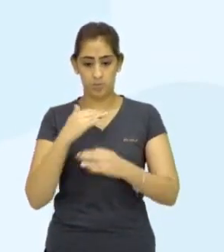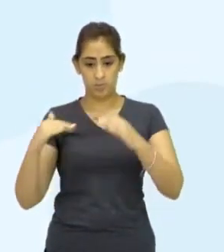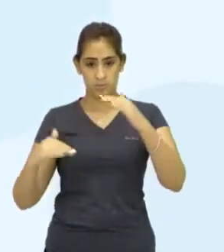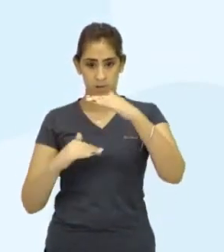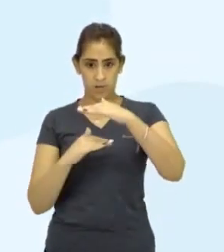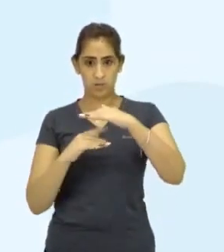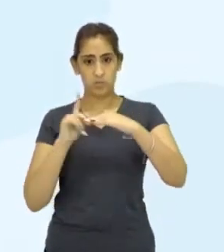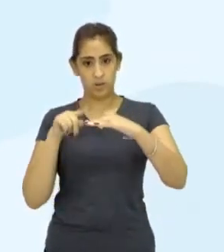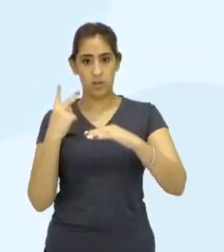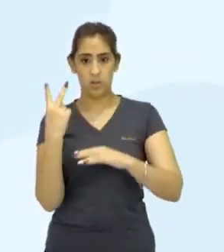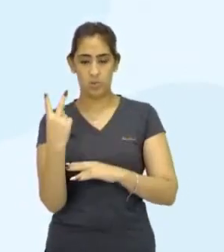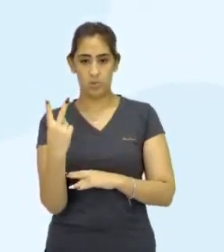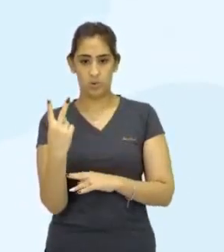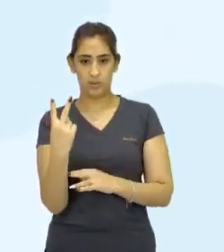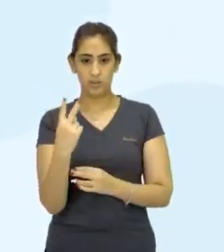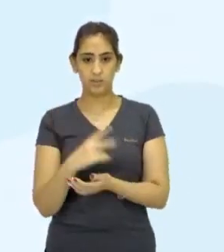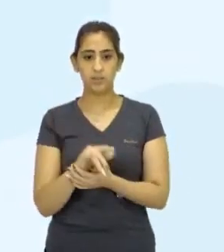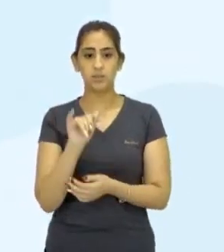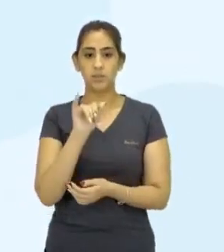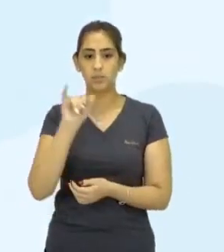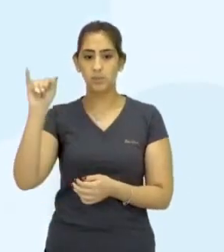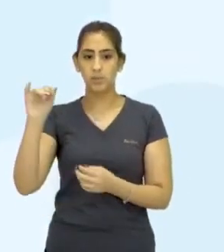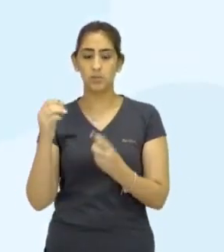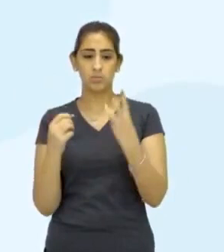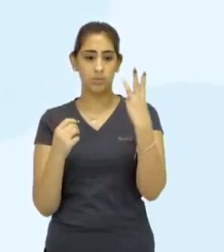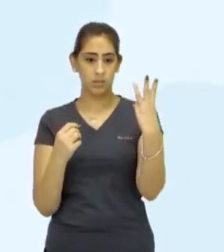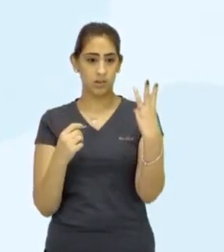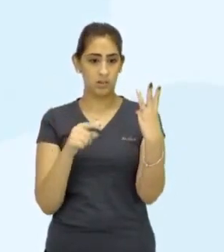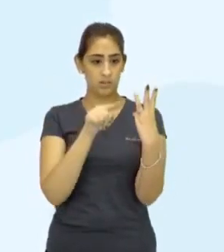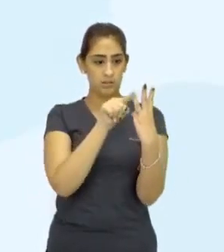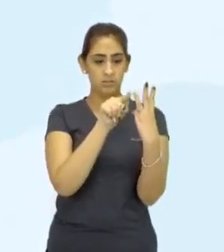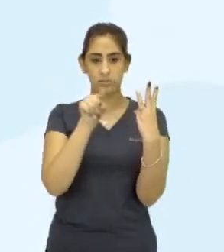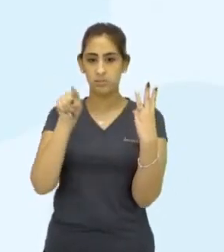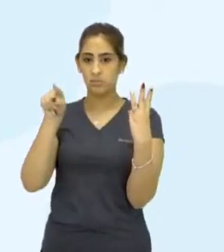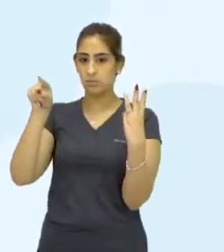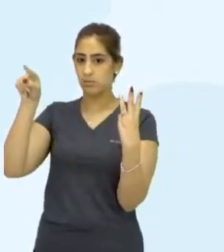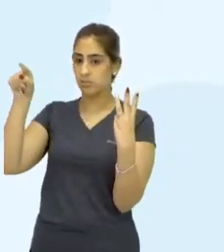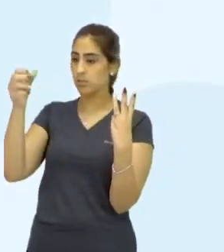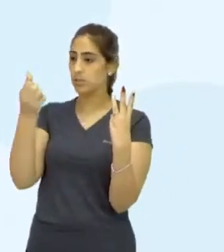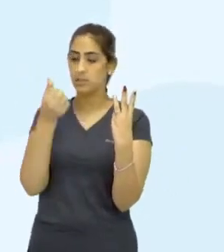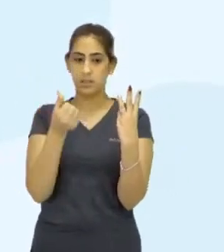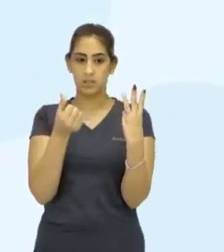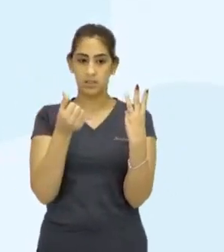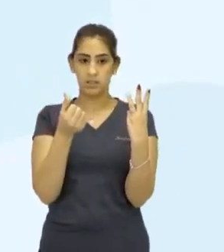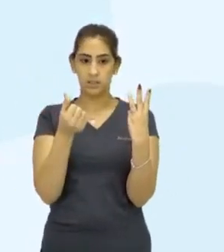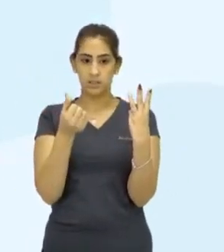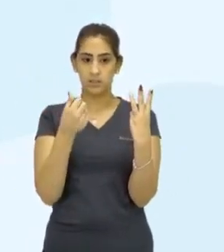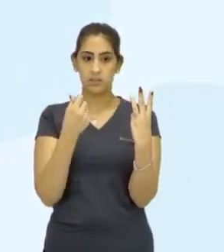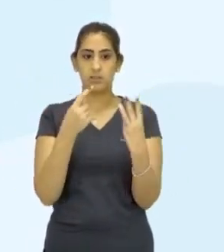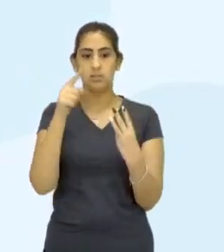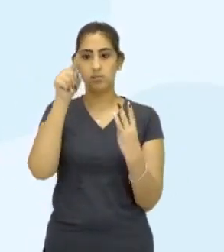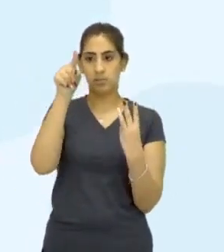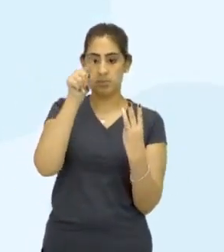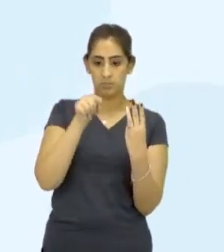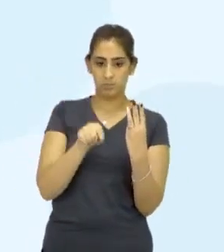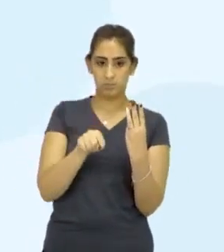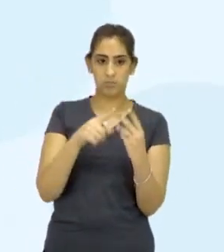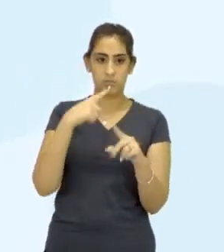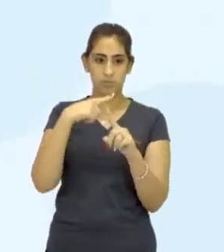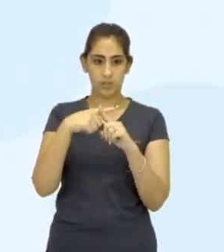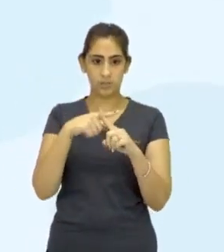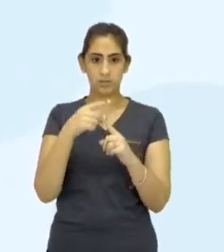Bom, no y a gente está na direção do 3 e na direção do 6. Então, de cima menos o de baixo. Vou fazer 6 menos